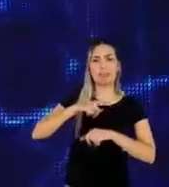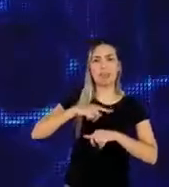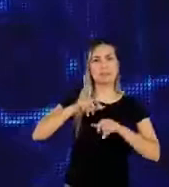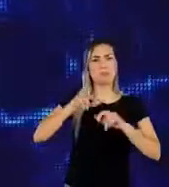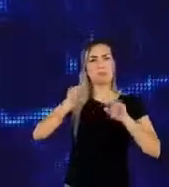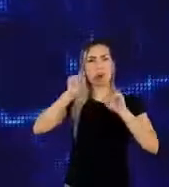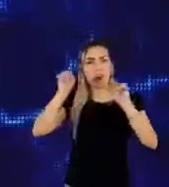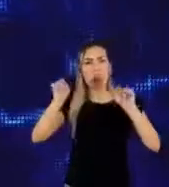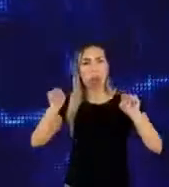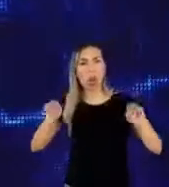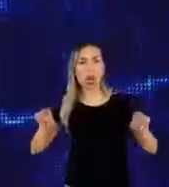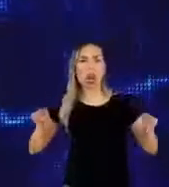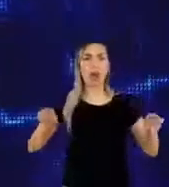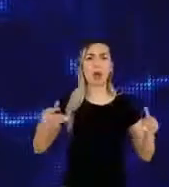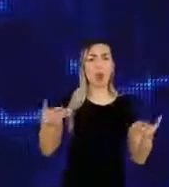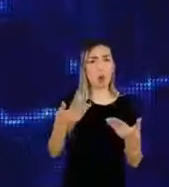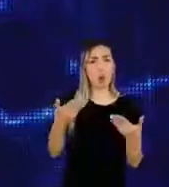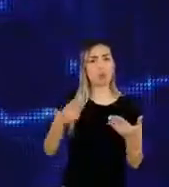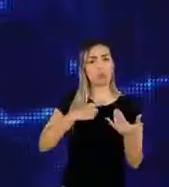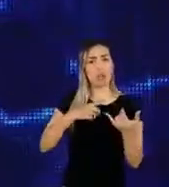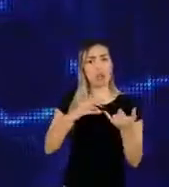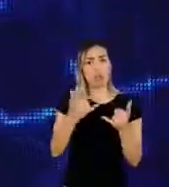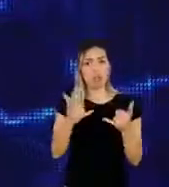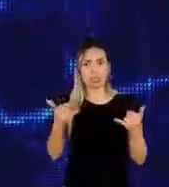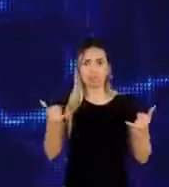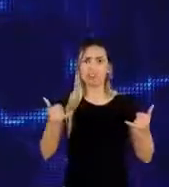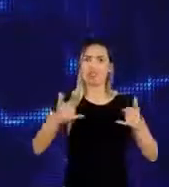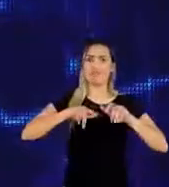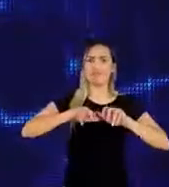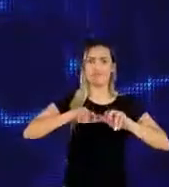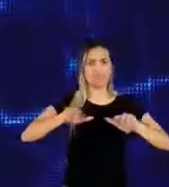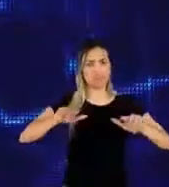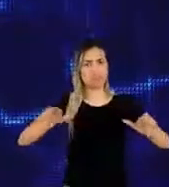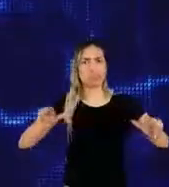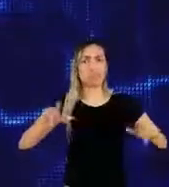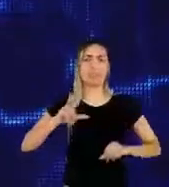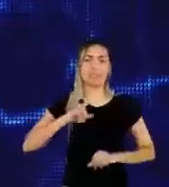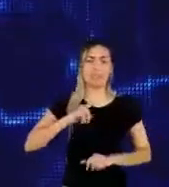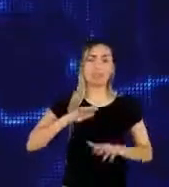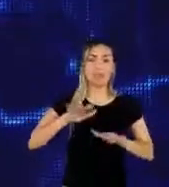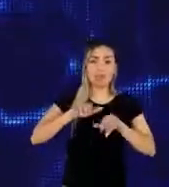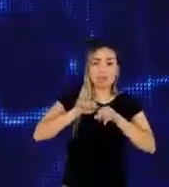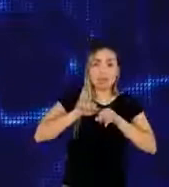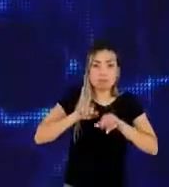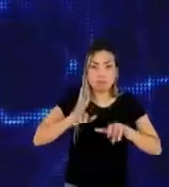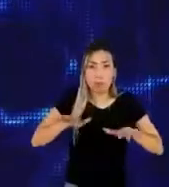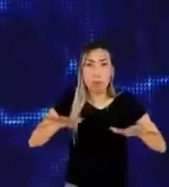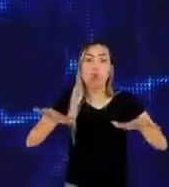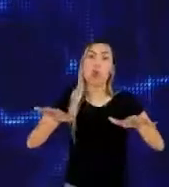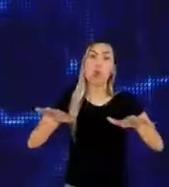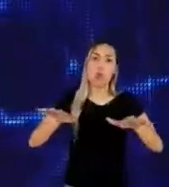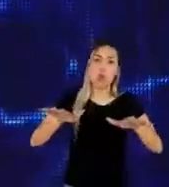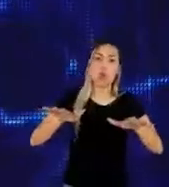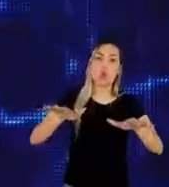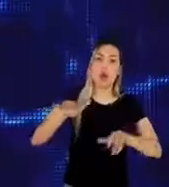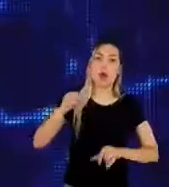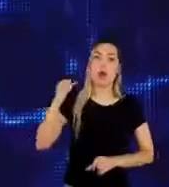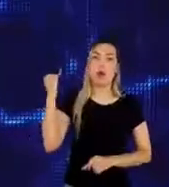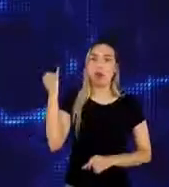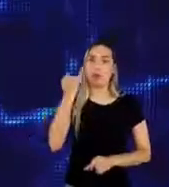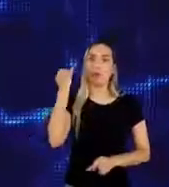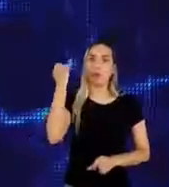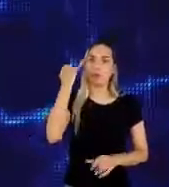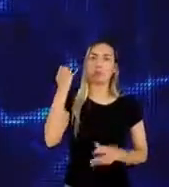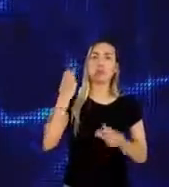uma fonte hoje já bastante diversificada. A transmissão tem um papel fundamental até para balancear